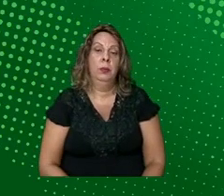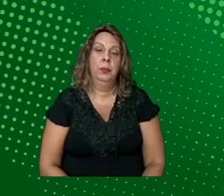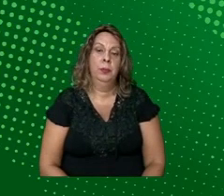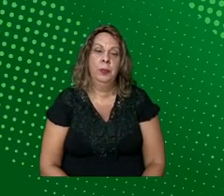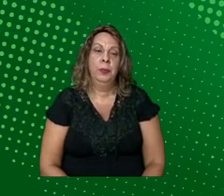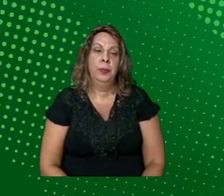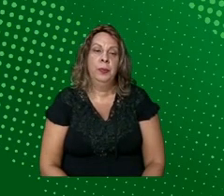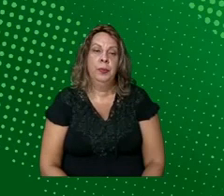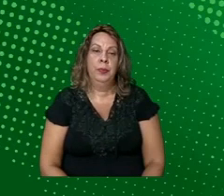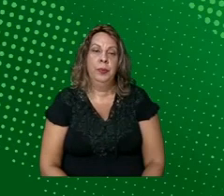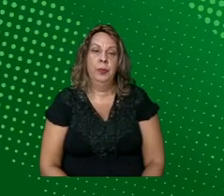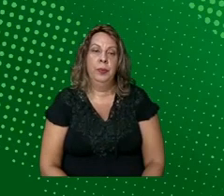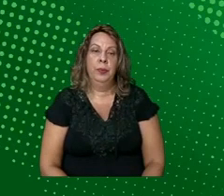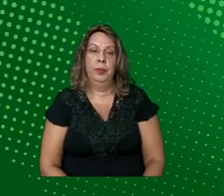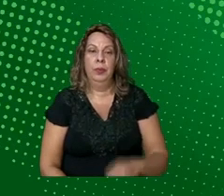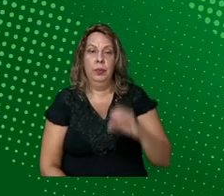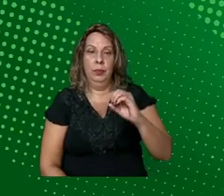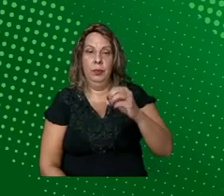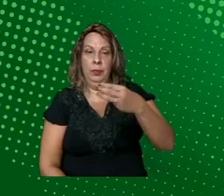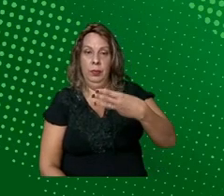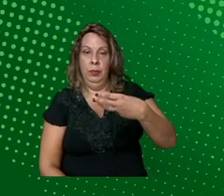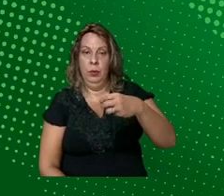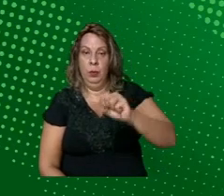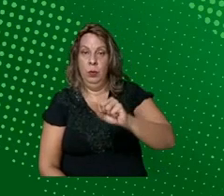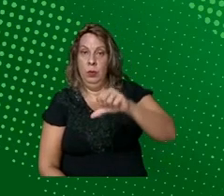Regional Orlando Dantas.